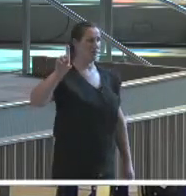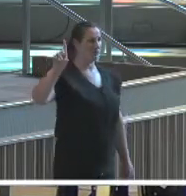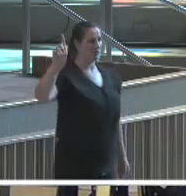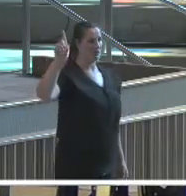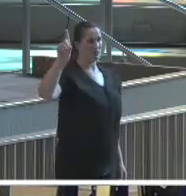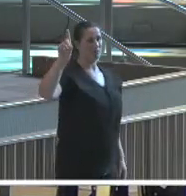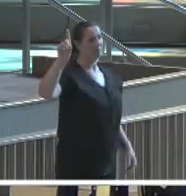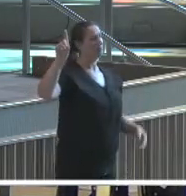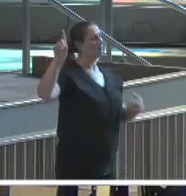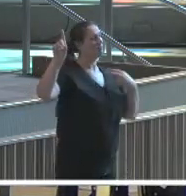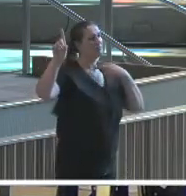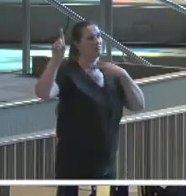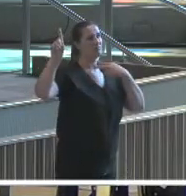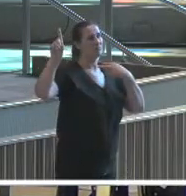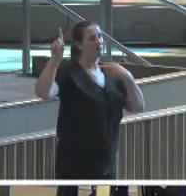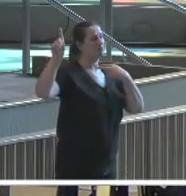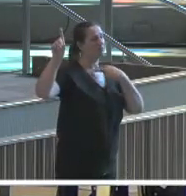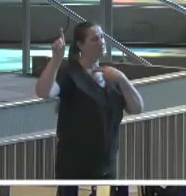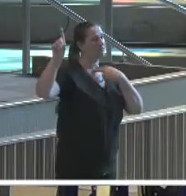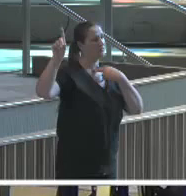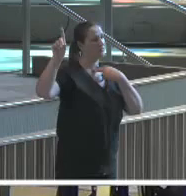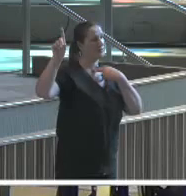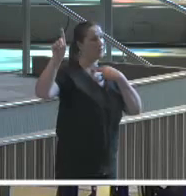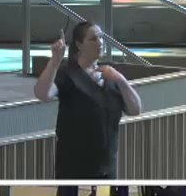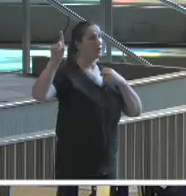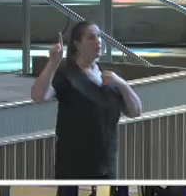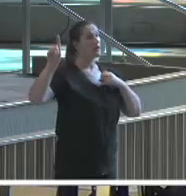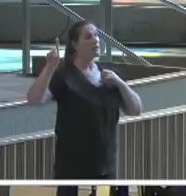Se eu pudesse,